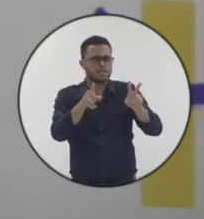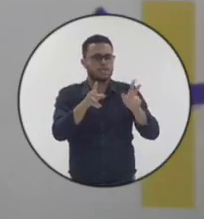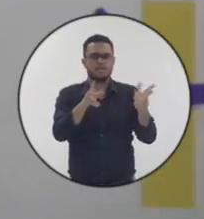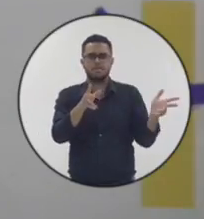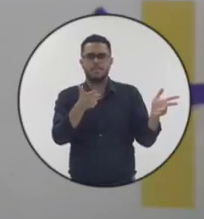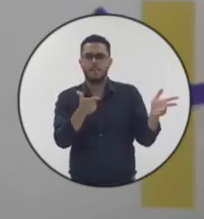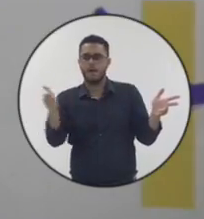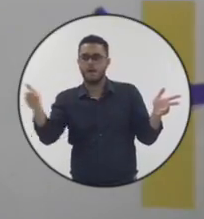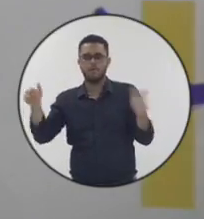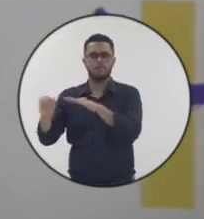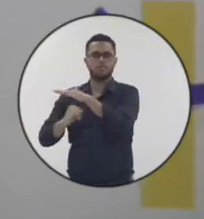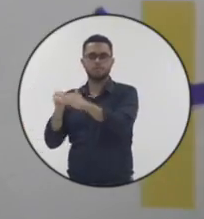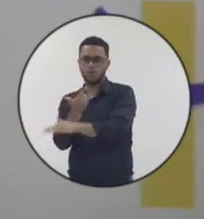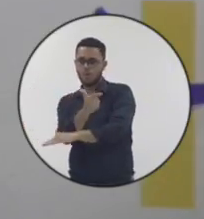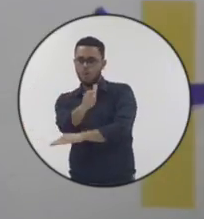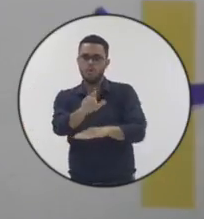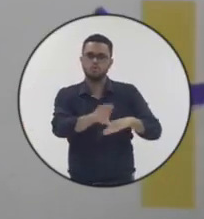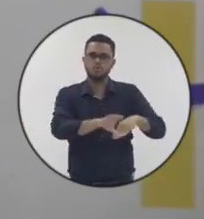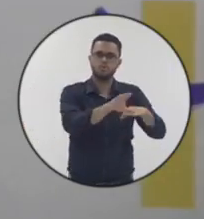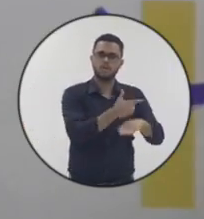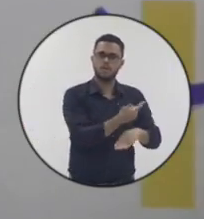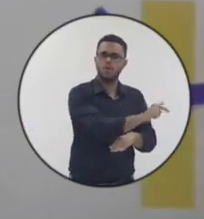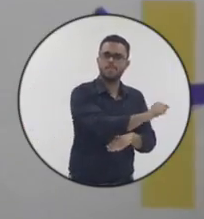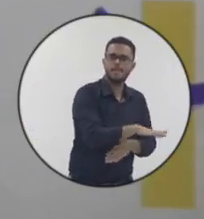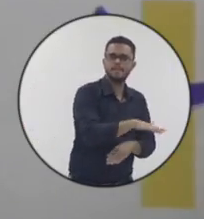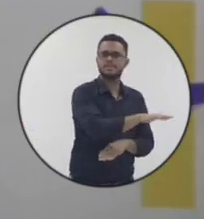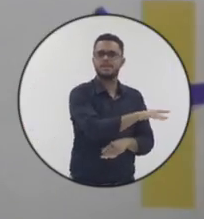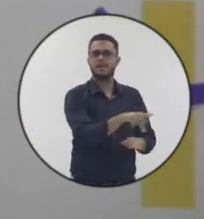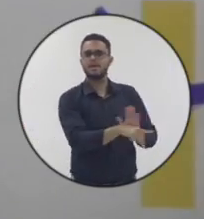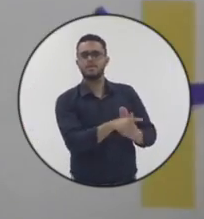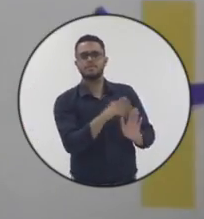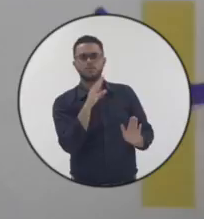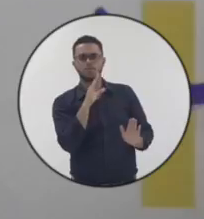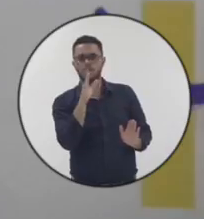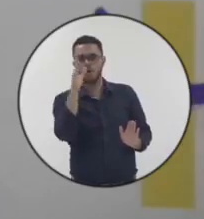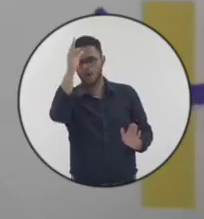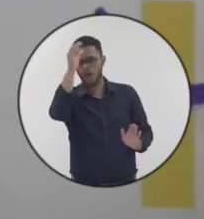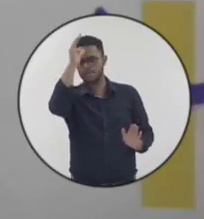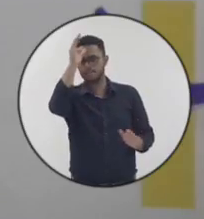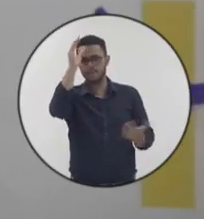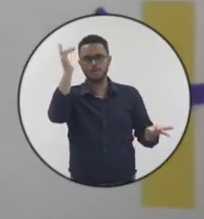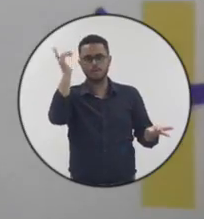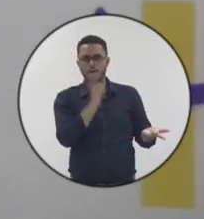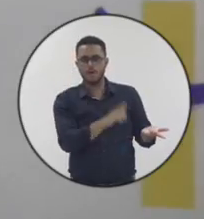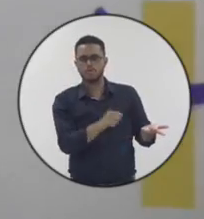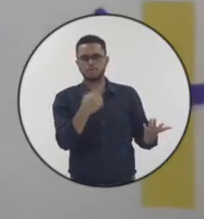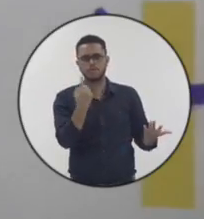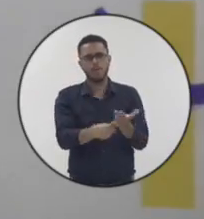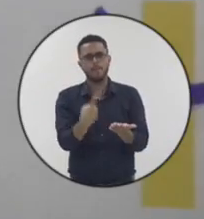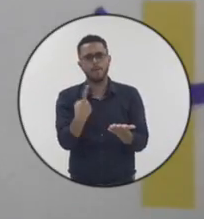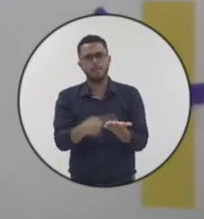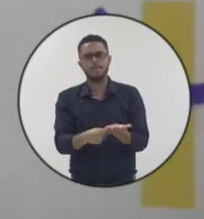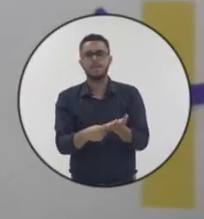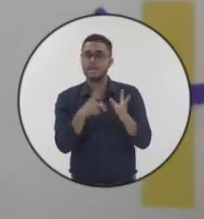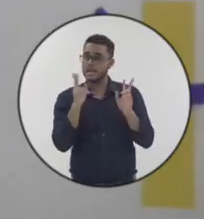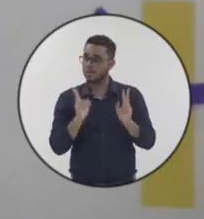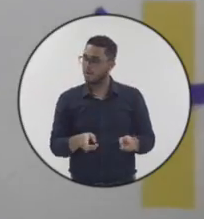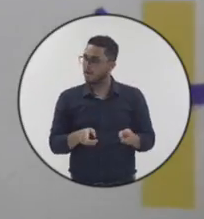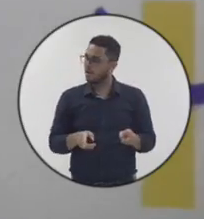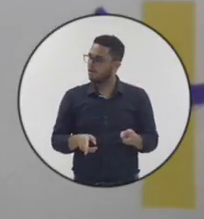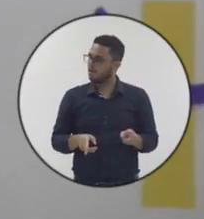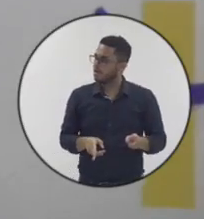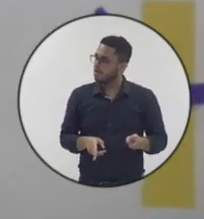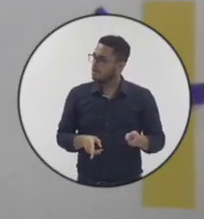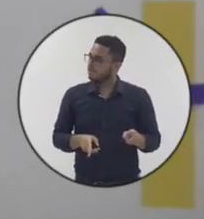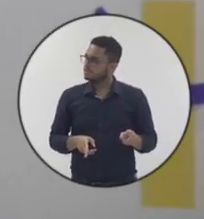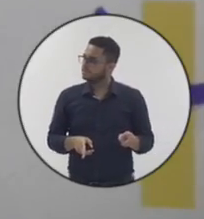outros conselhos, outras áreas do conhecimento tenham esse comprometimento que teve de